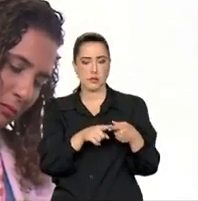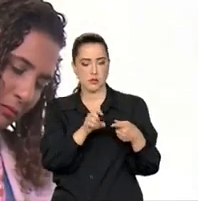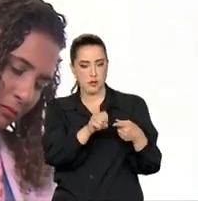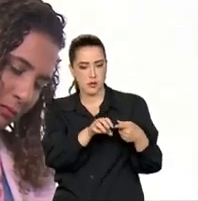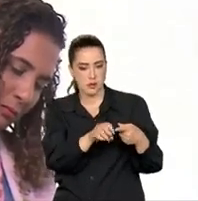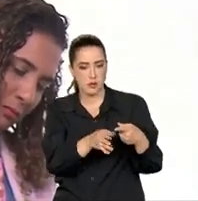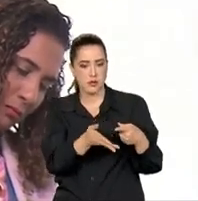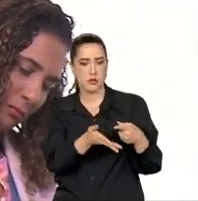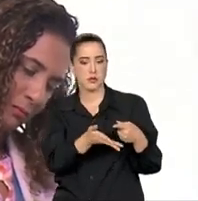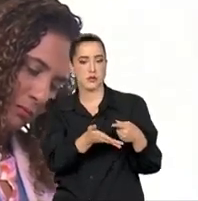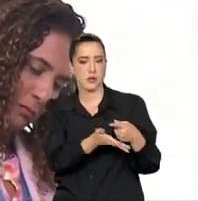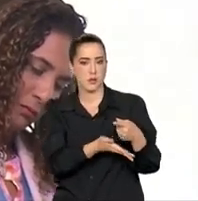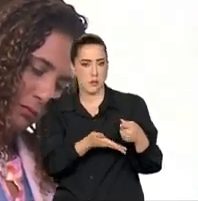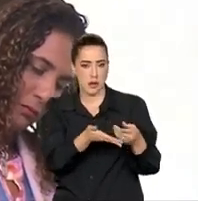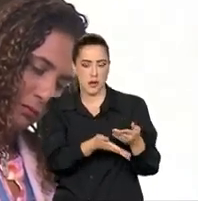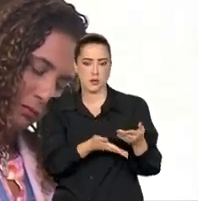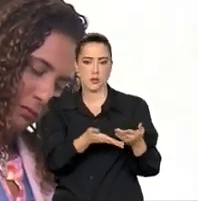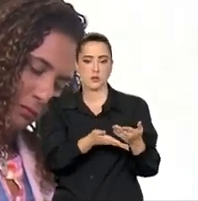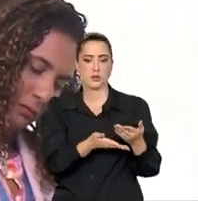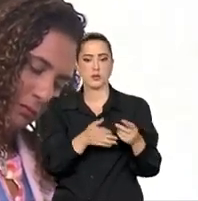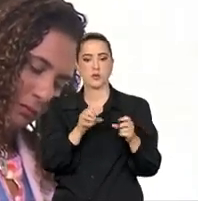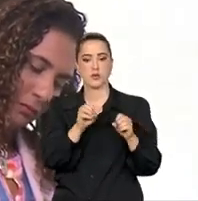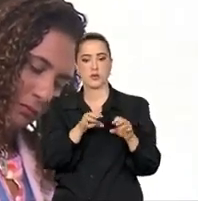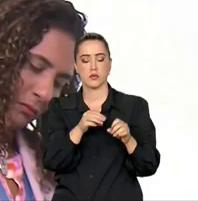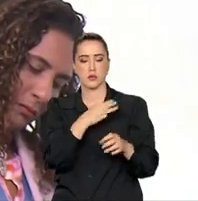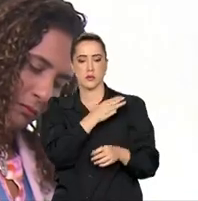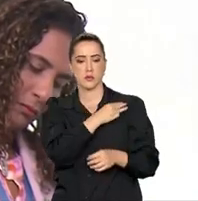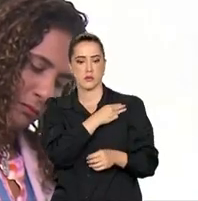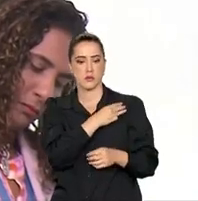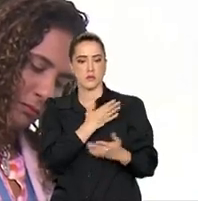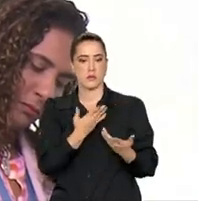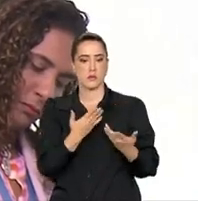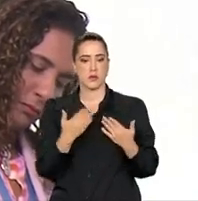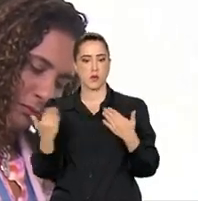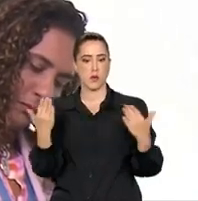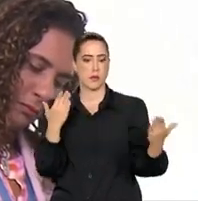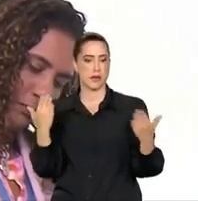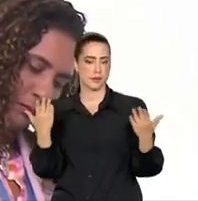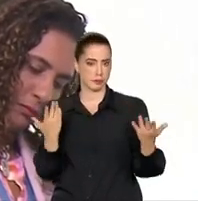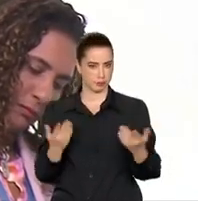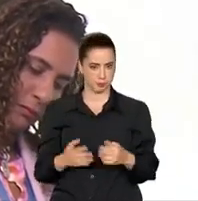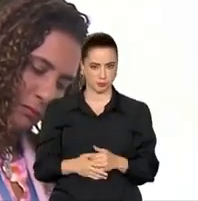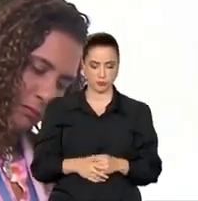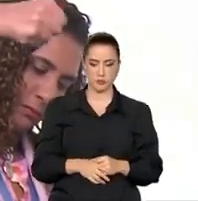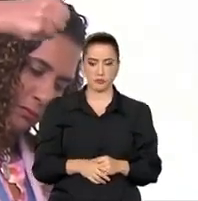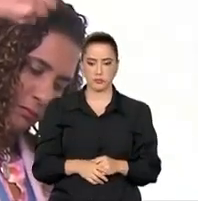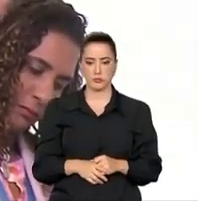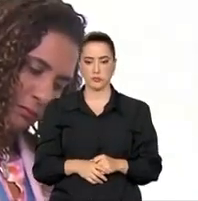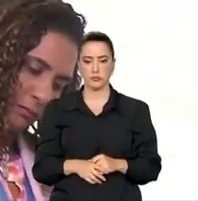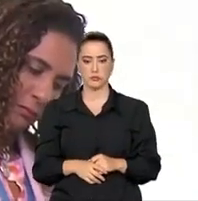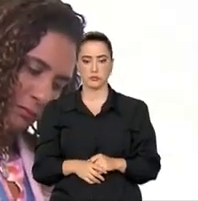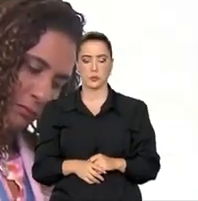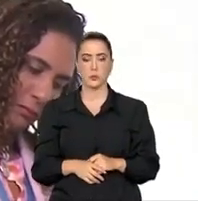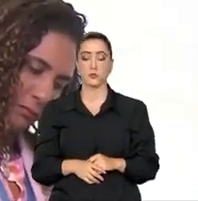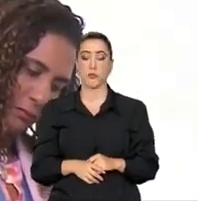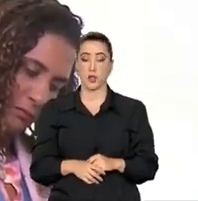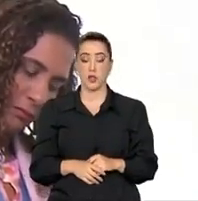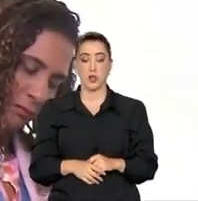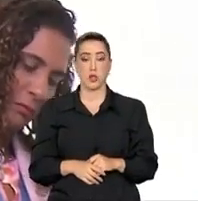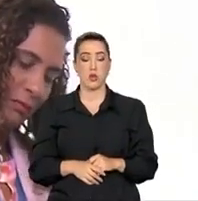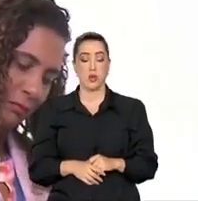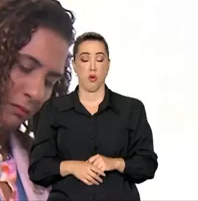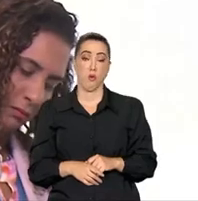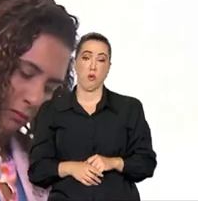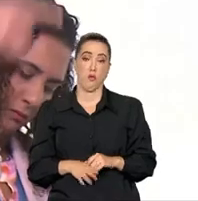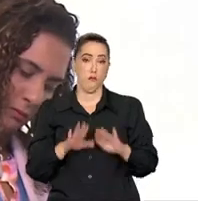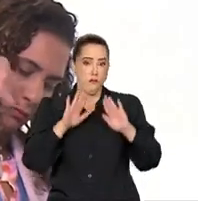infantil, do ensino fundamental, vamos comparar. Cuida da atenção